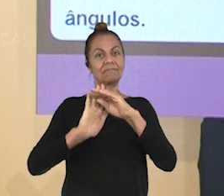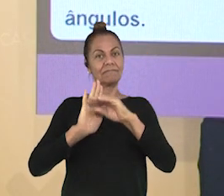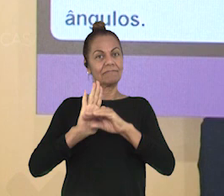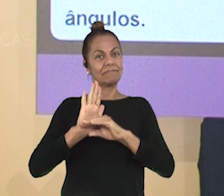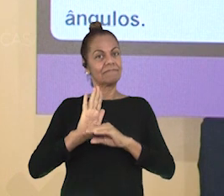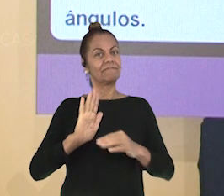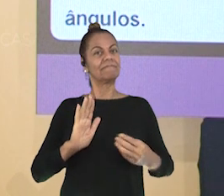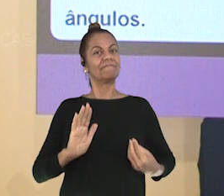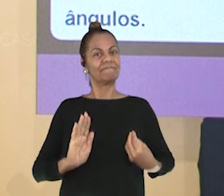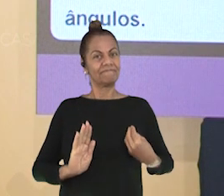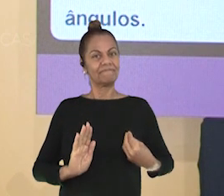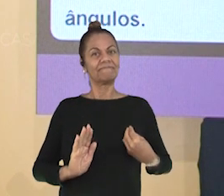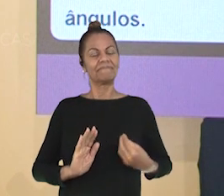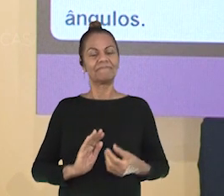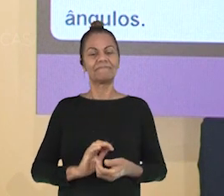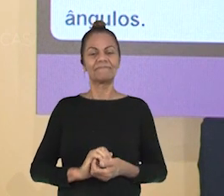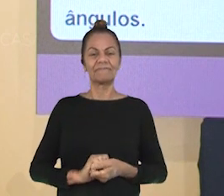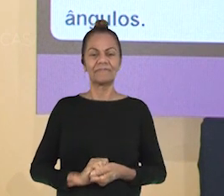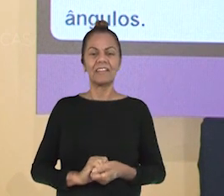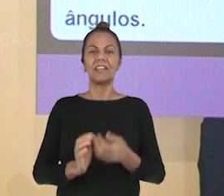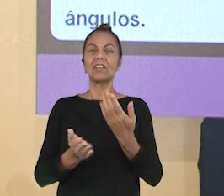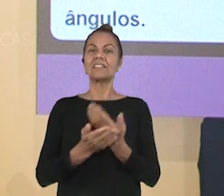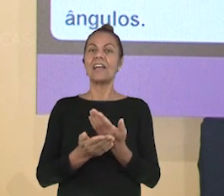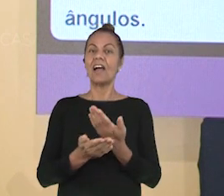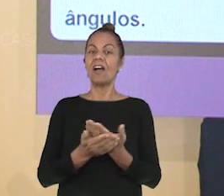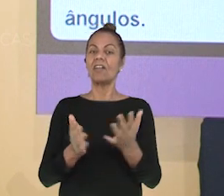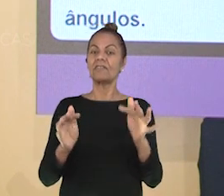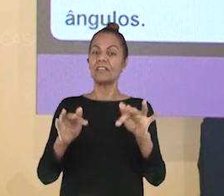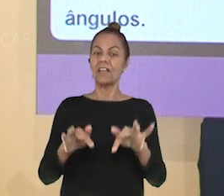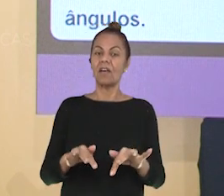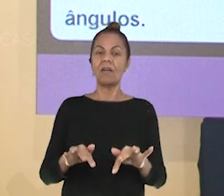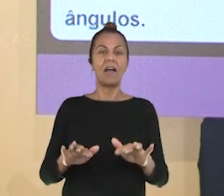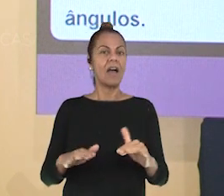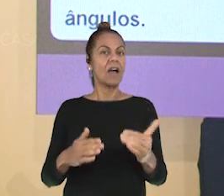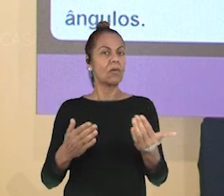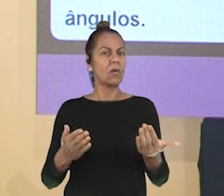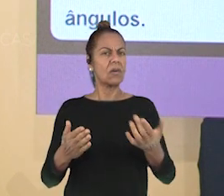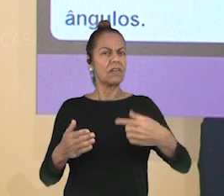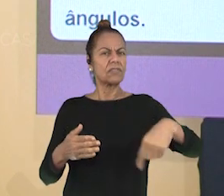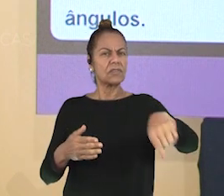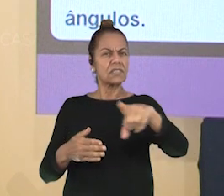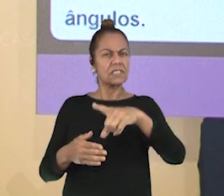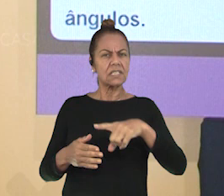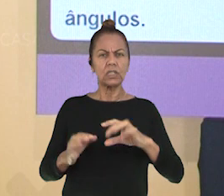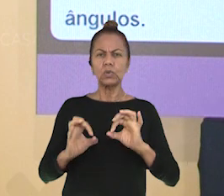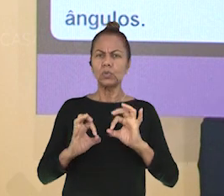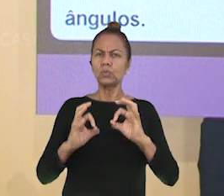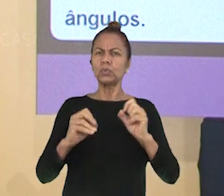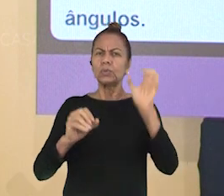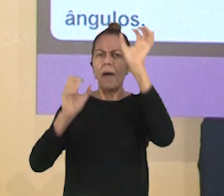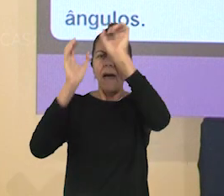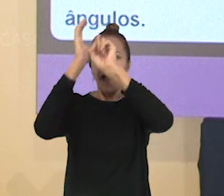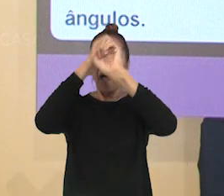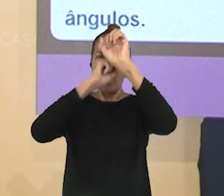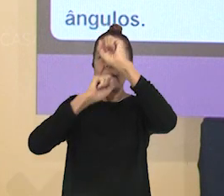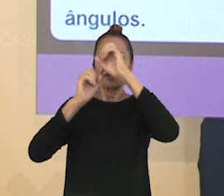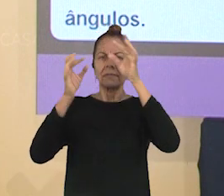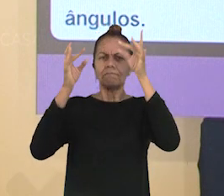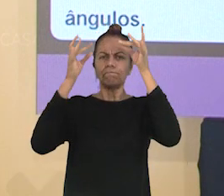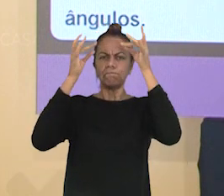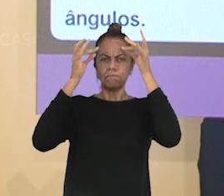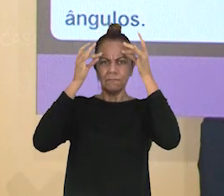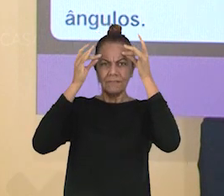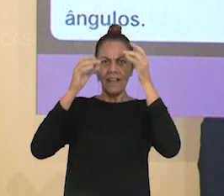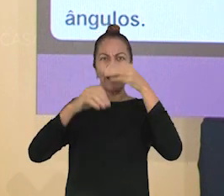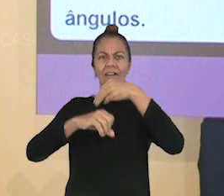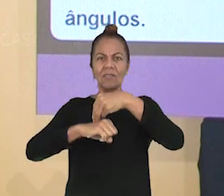que aparece na tela para acessar a lista de presença, ok? Nossa aula está finalizando e agora que tal você compartilhar